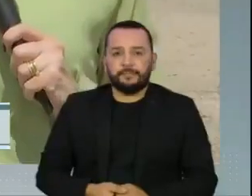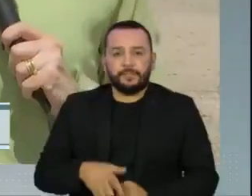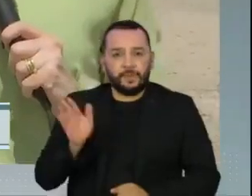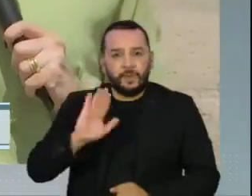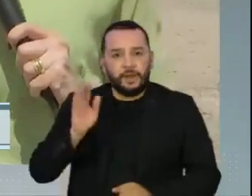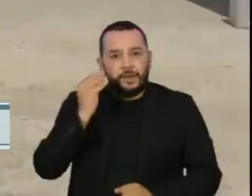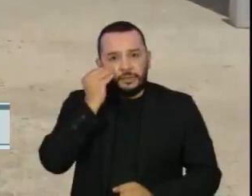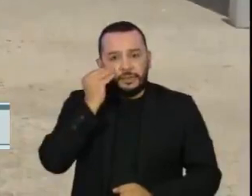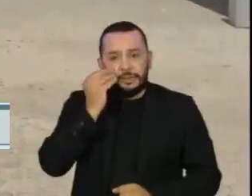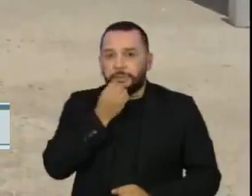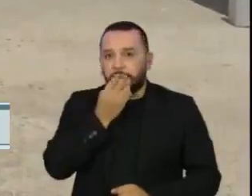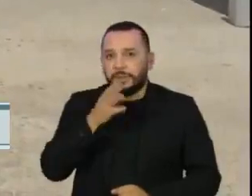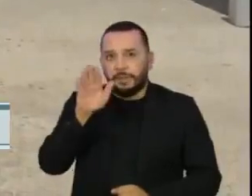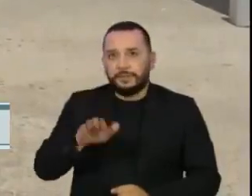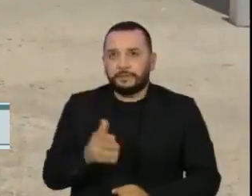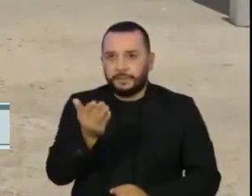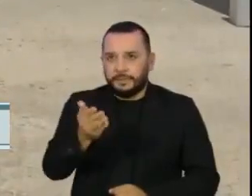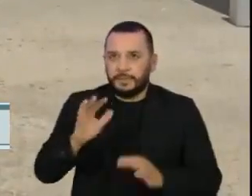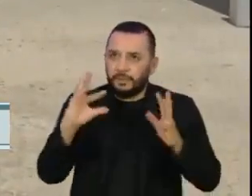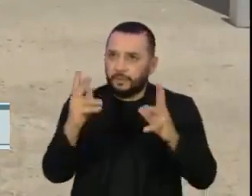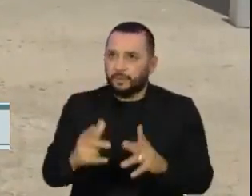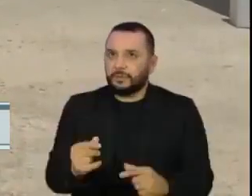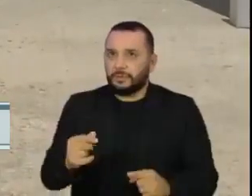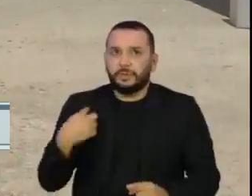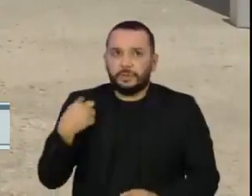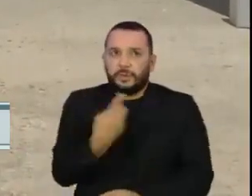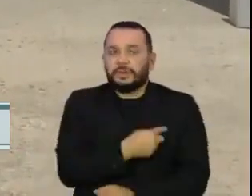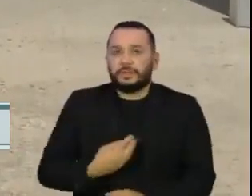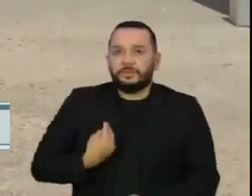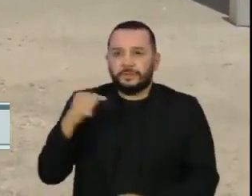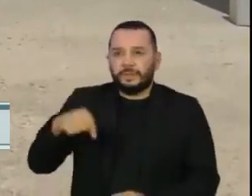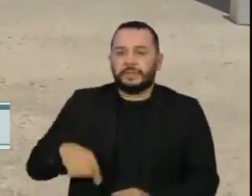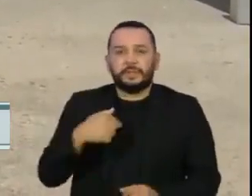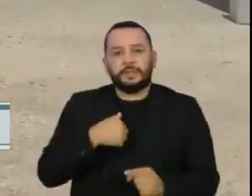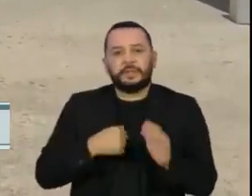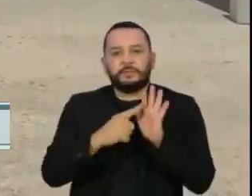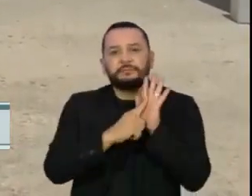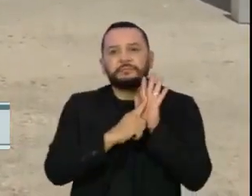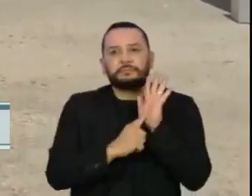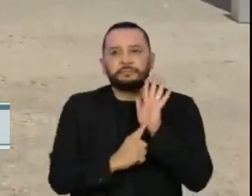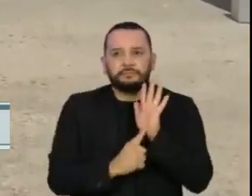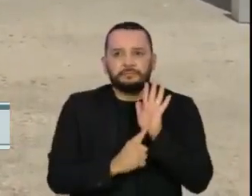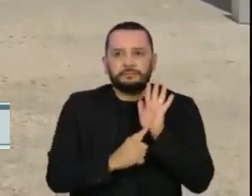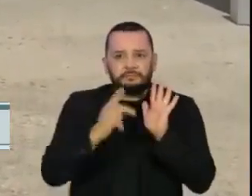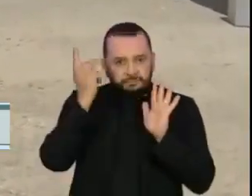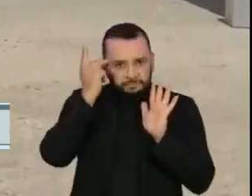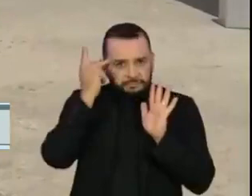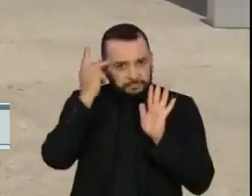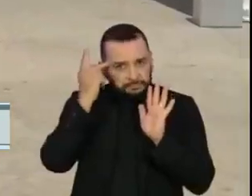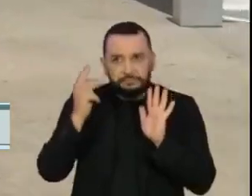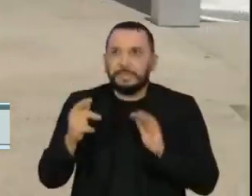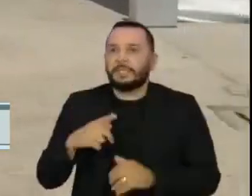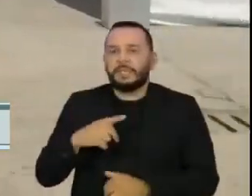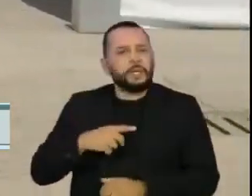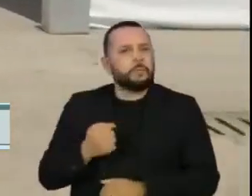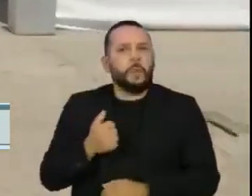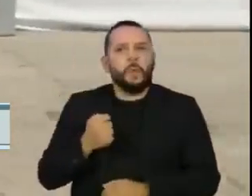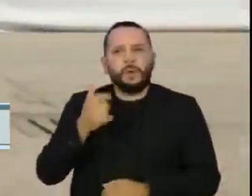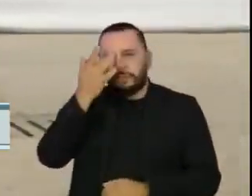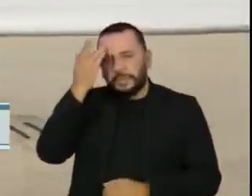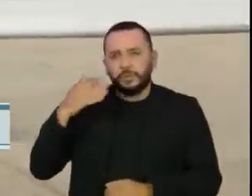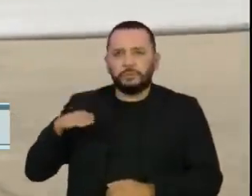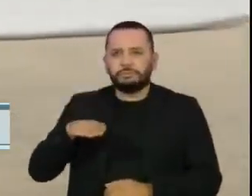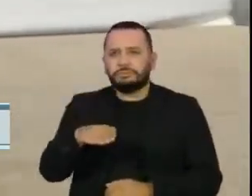Oi, Joyce. Boa tarde a você, boa tarde a todos. Nós estamos aqui no Memorial da América Latina e o movimento está muito fraco por